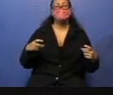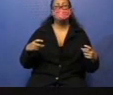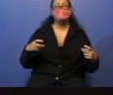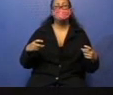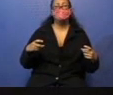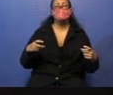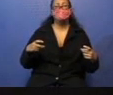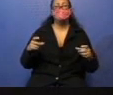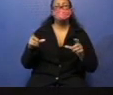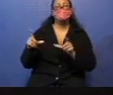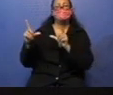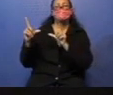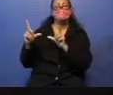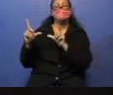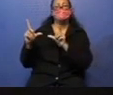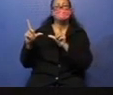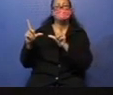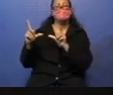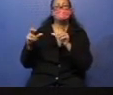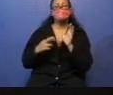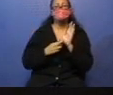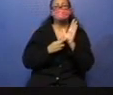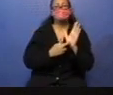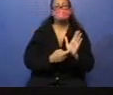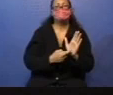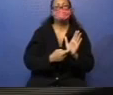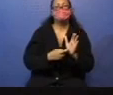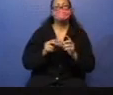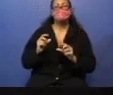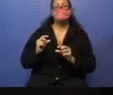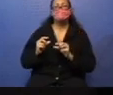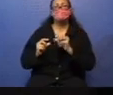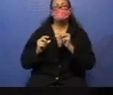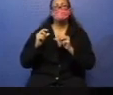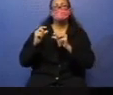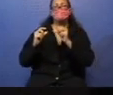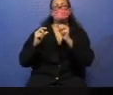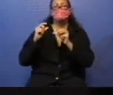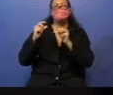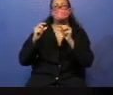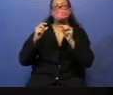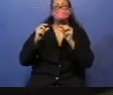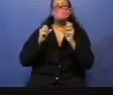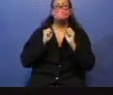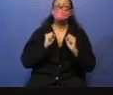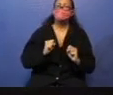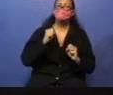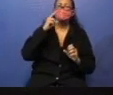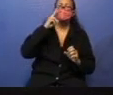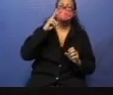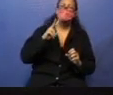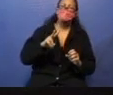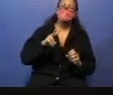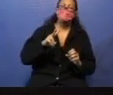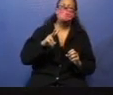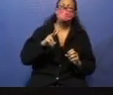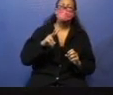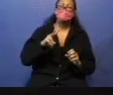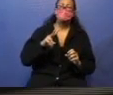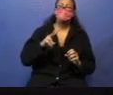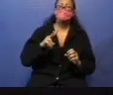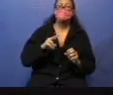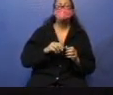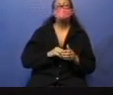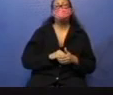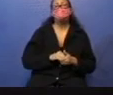na imagem, é a representação dos micro-organismos visíveis a olho nu e